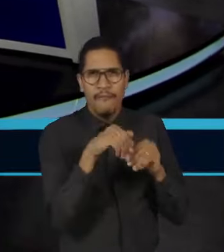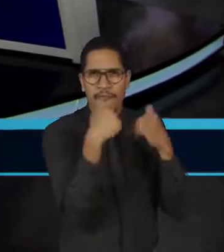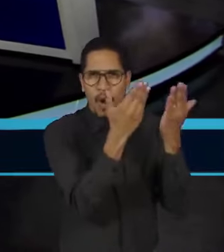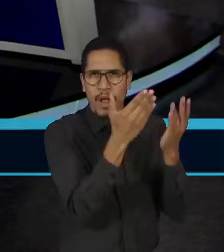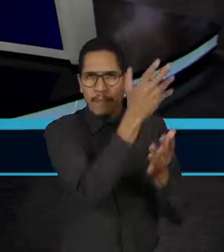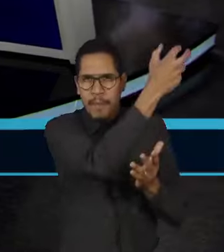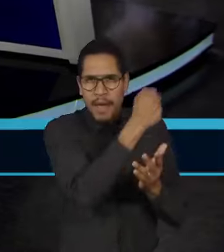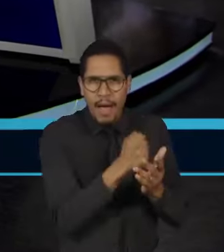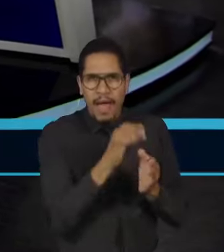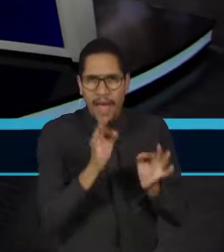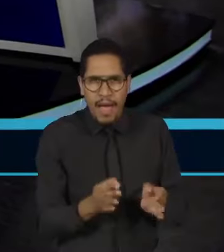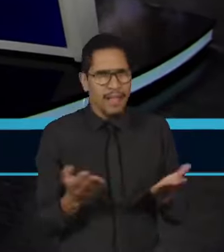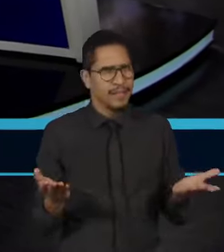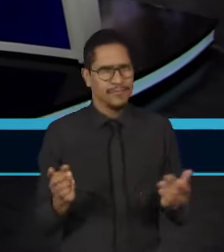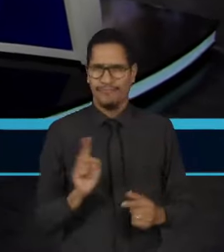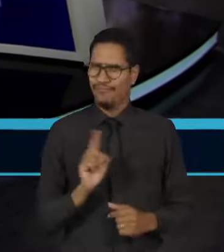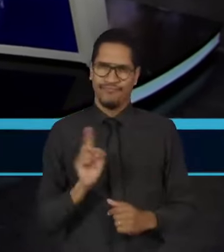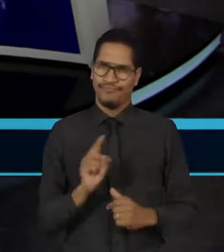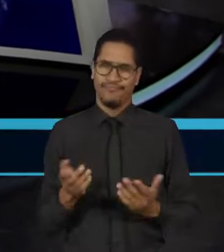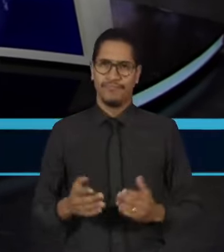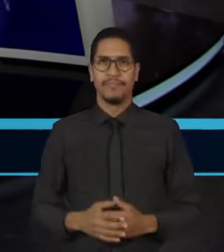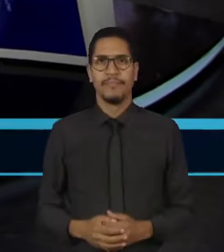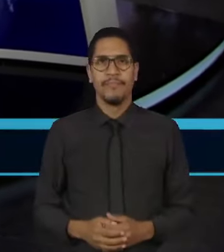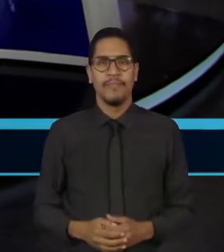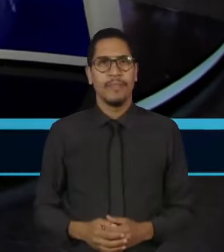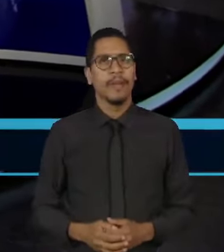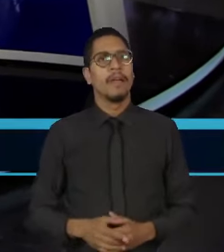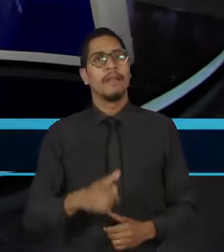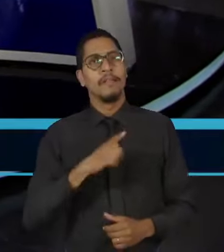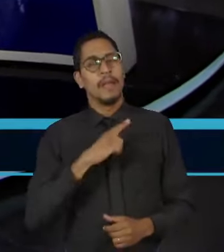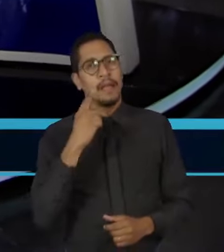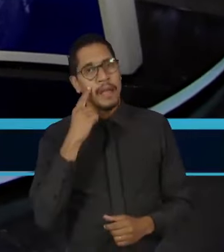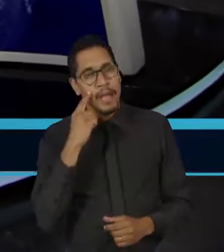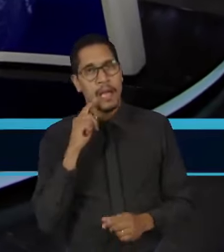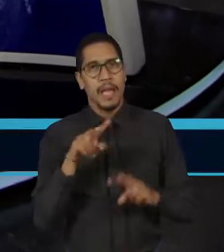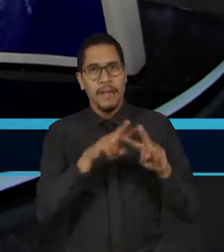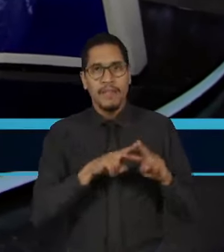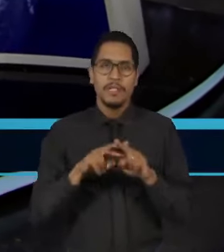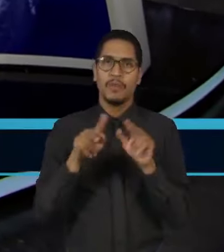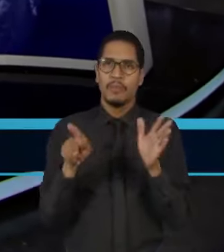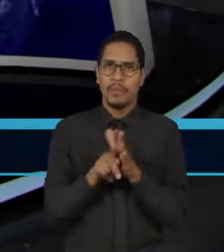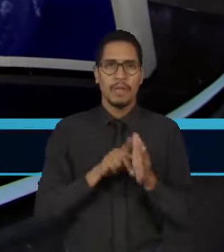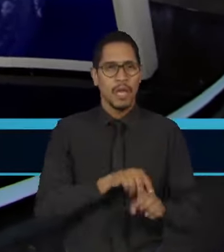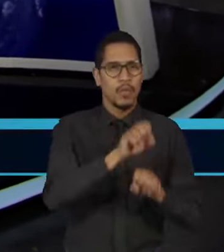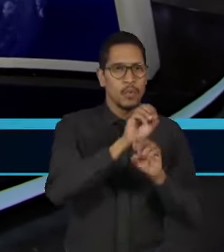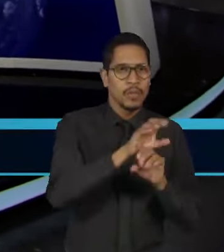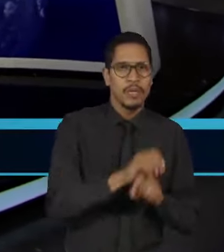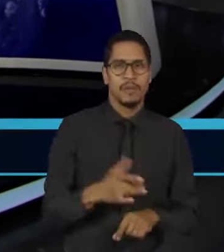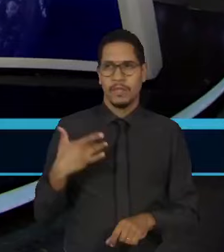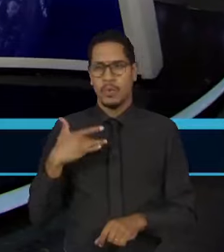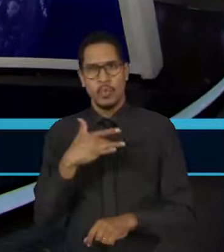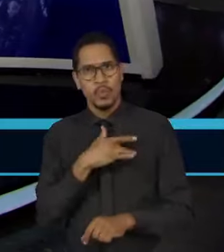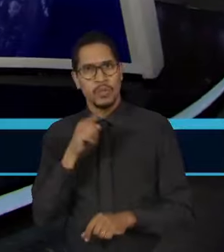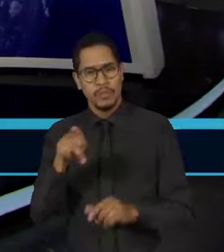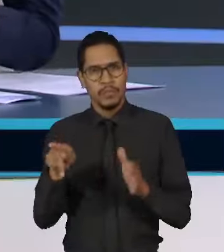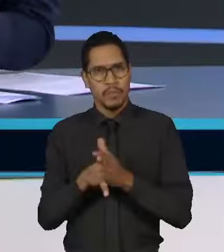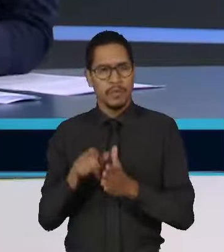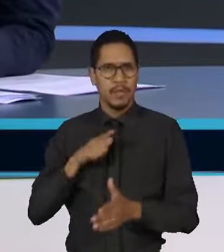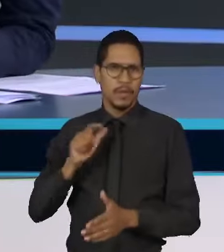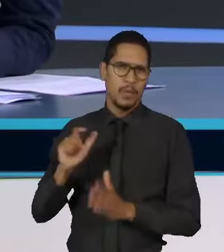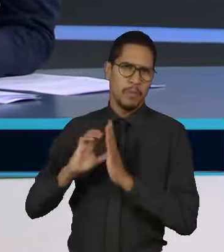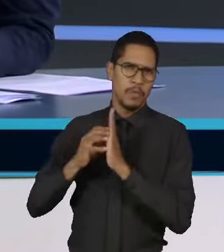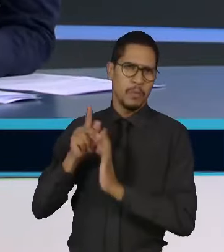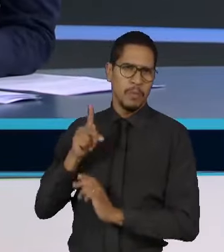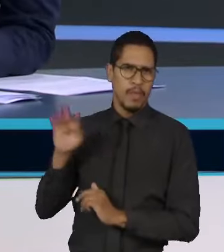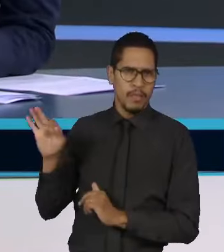Será que há clima político pra revisão dos Pisos da saúde e da Educação no governo petista que foi algo que foi hoje comentado